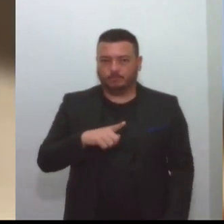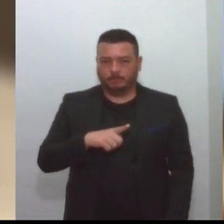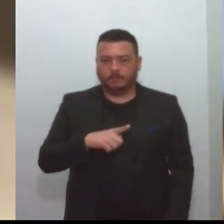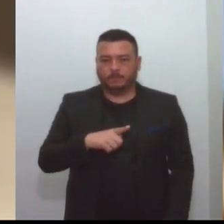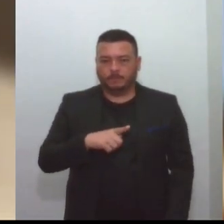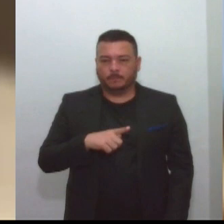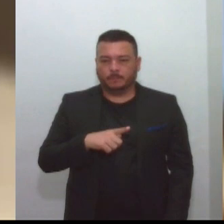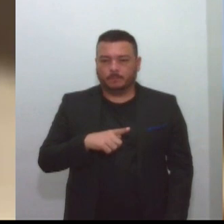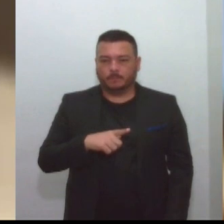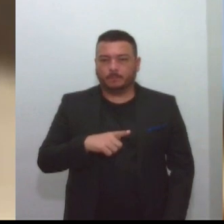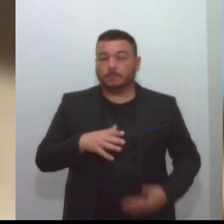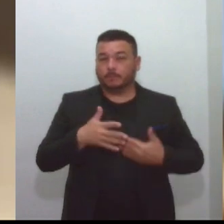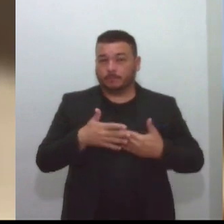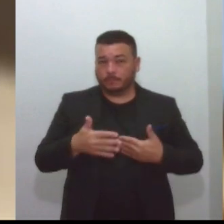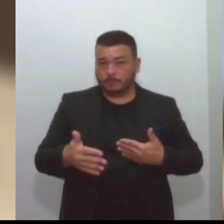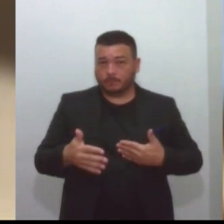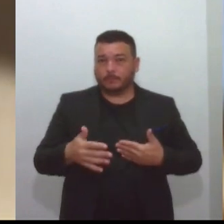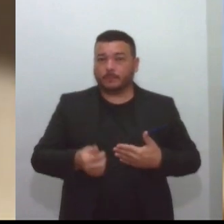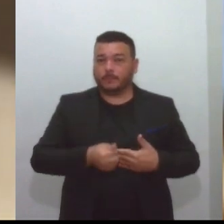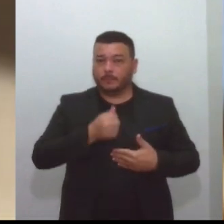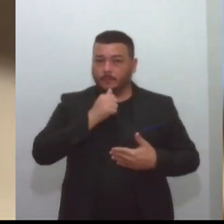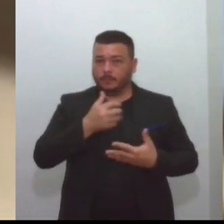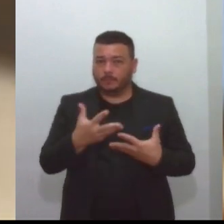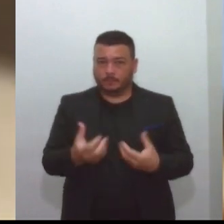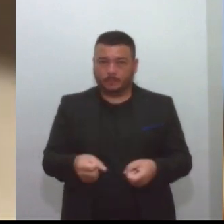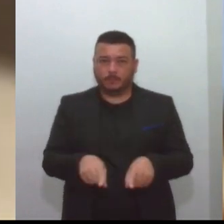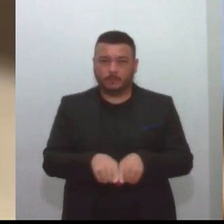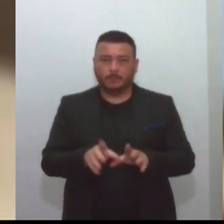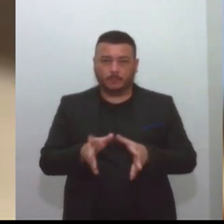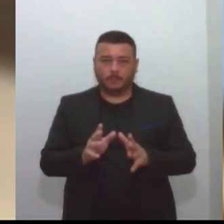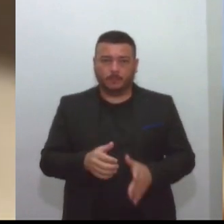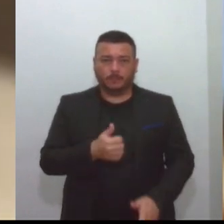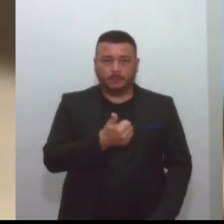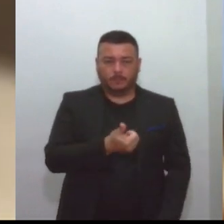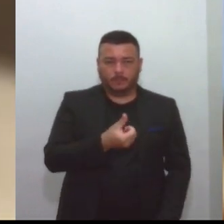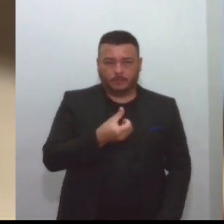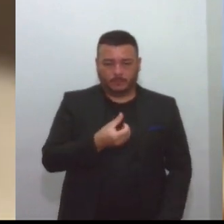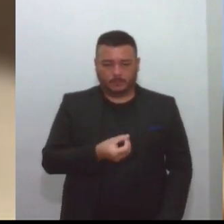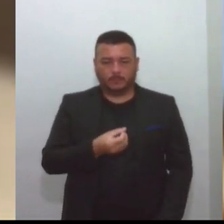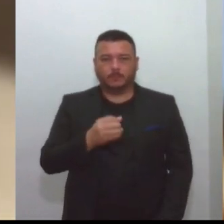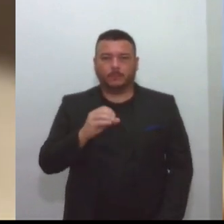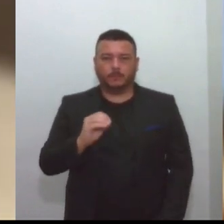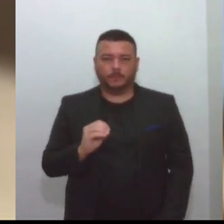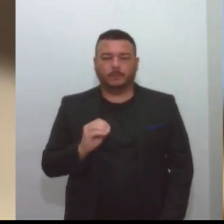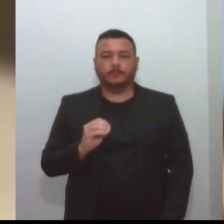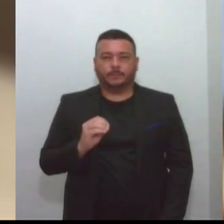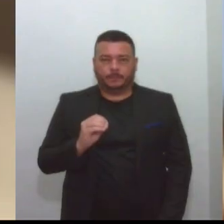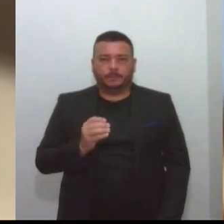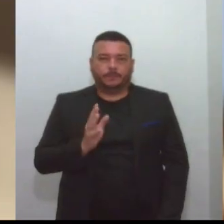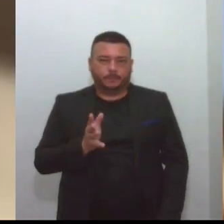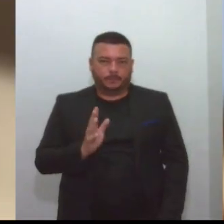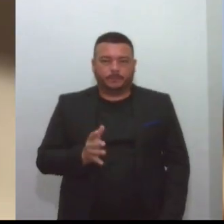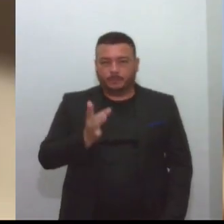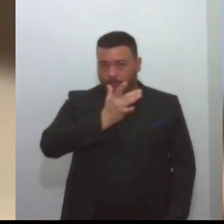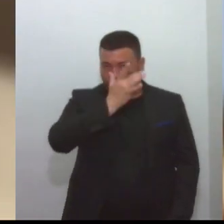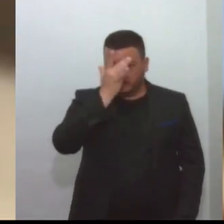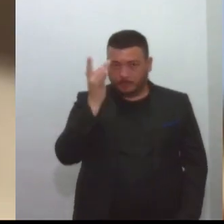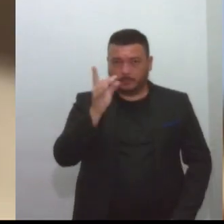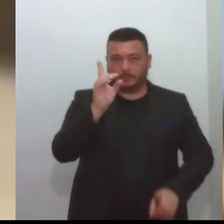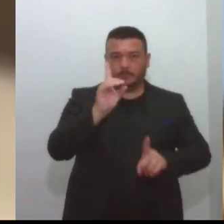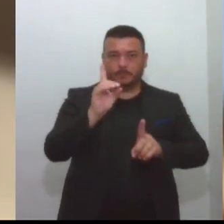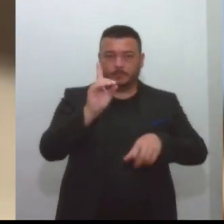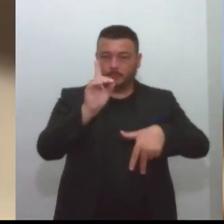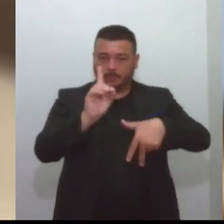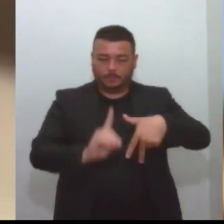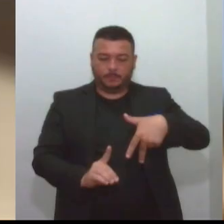processos habilitados, em média, 160 processos de pessoas com deficiência. Então,